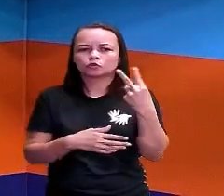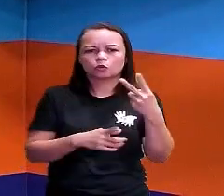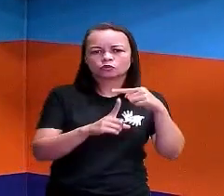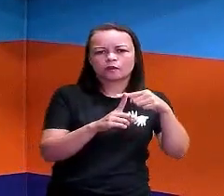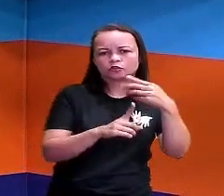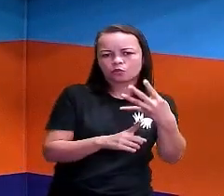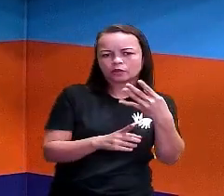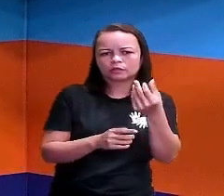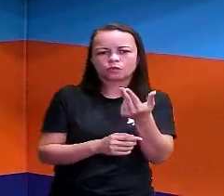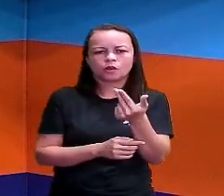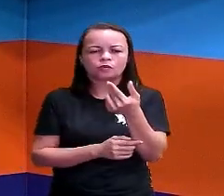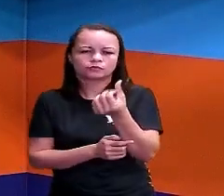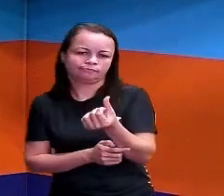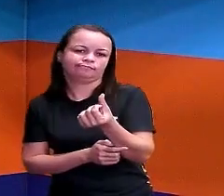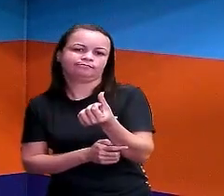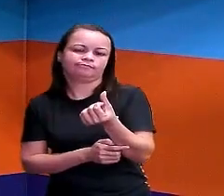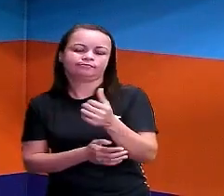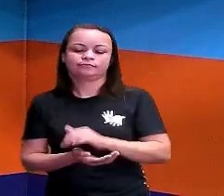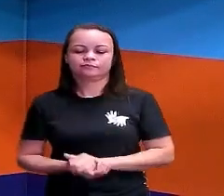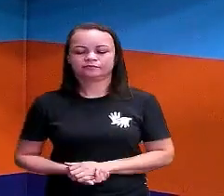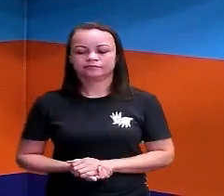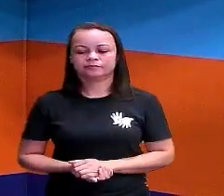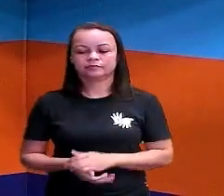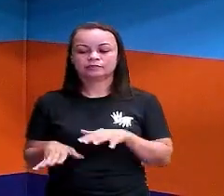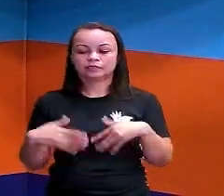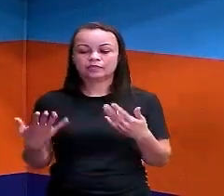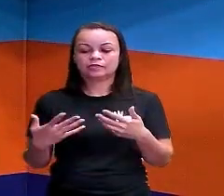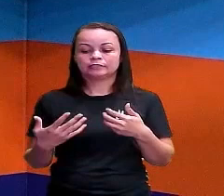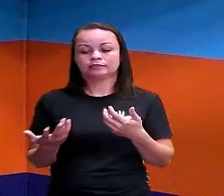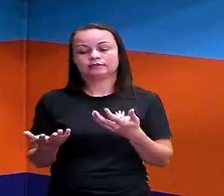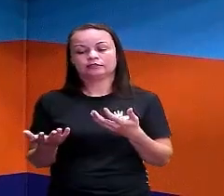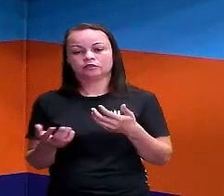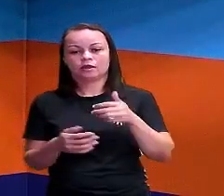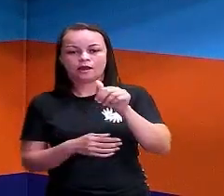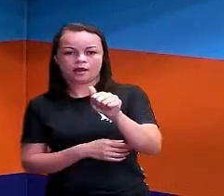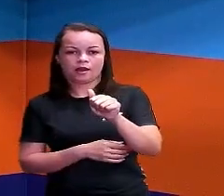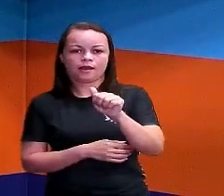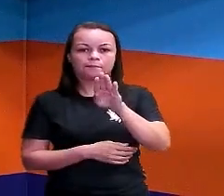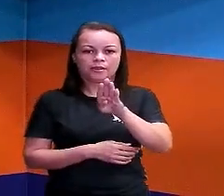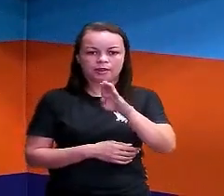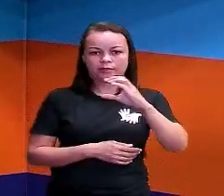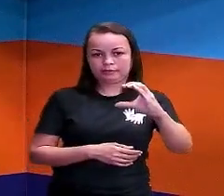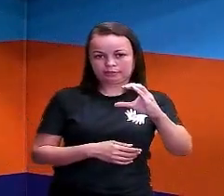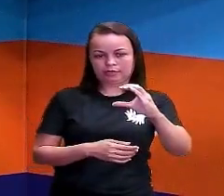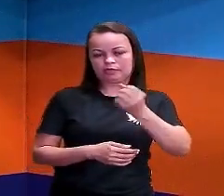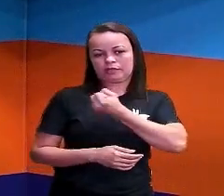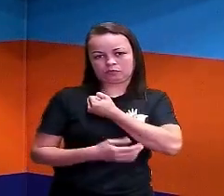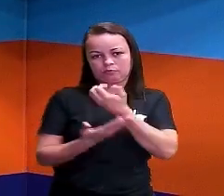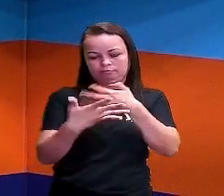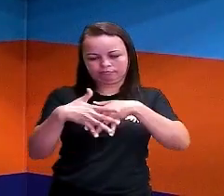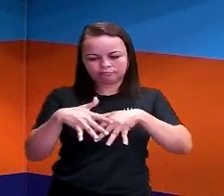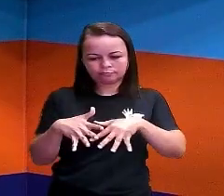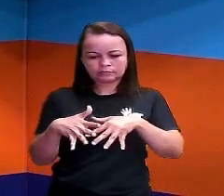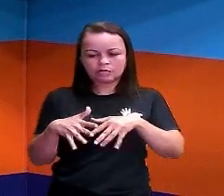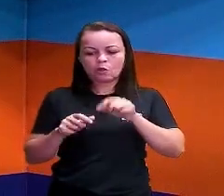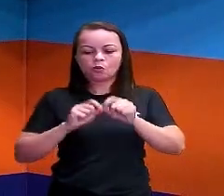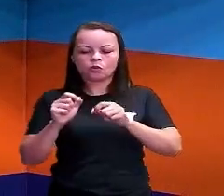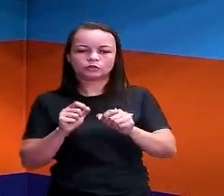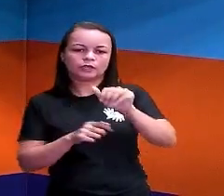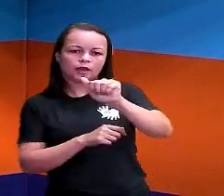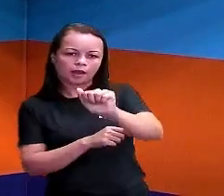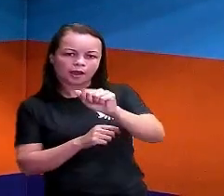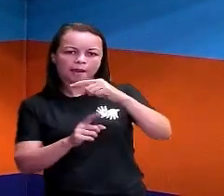6. Beleza? Isto é, seja A, B e C números naturais, onde A mais